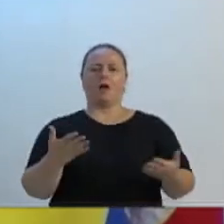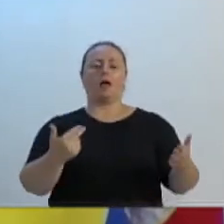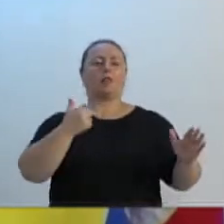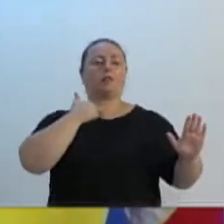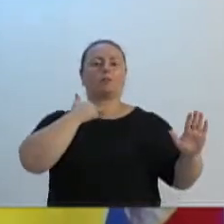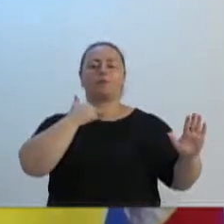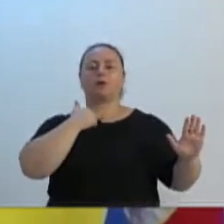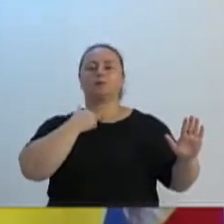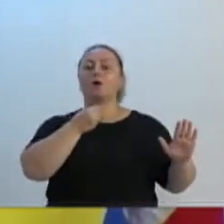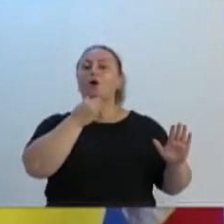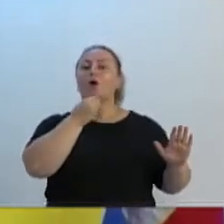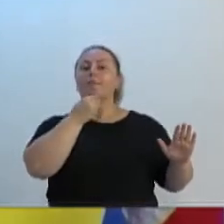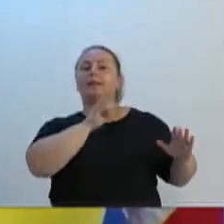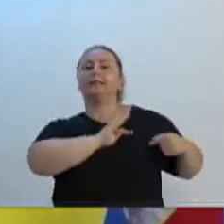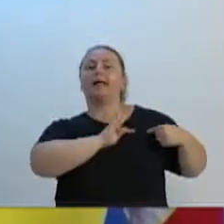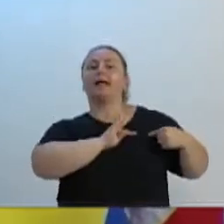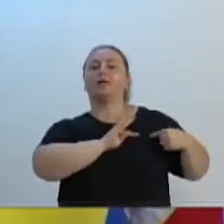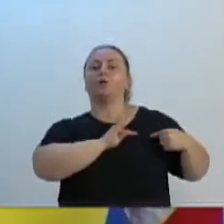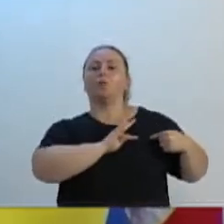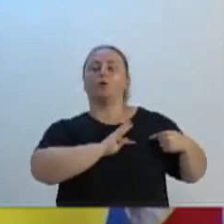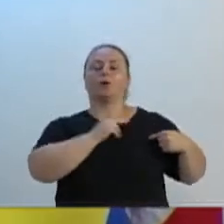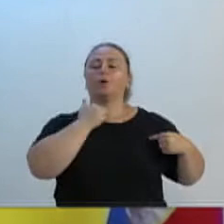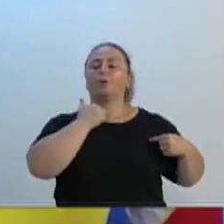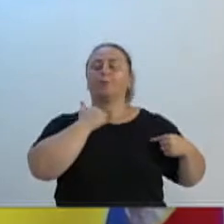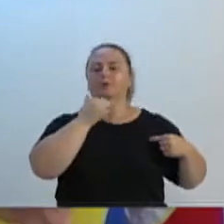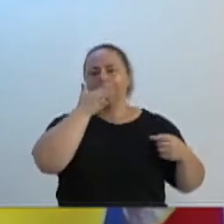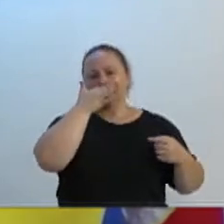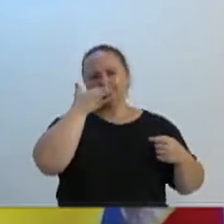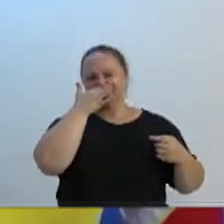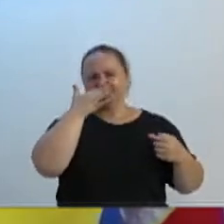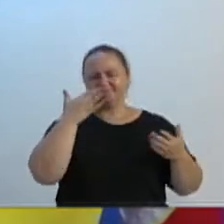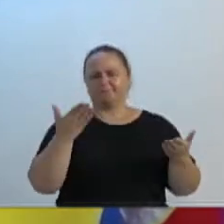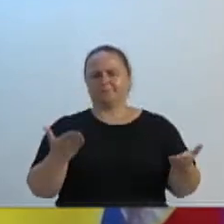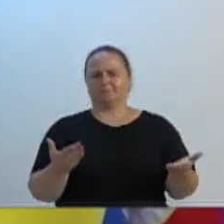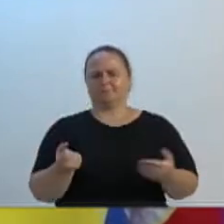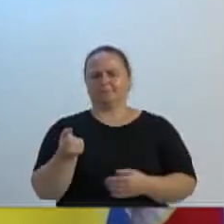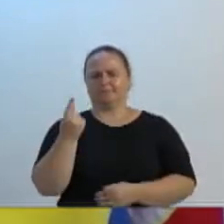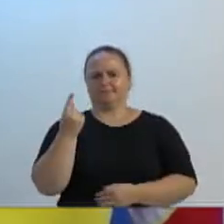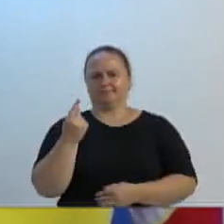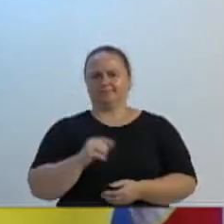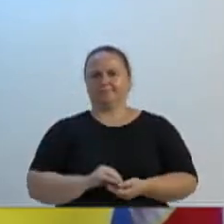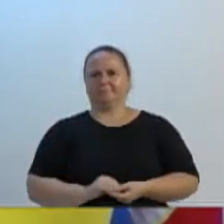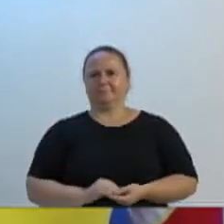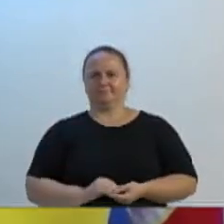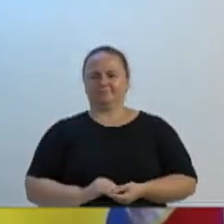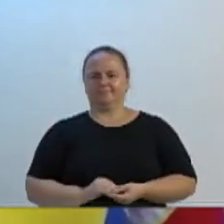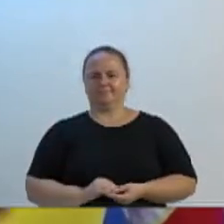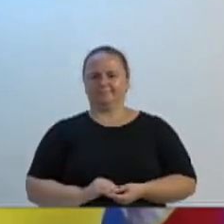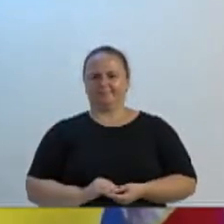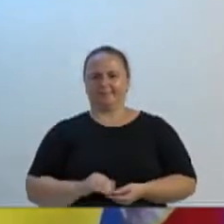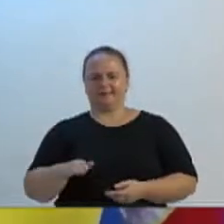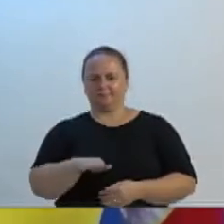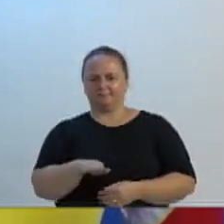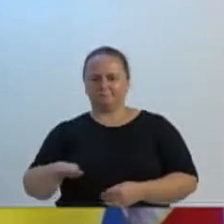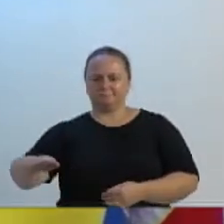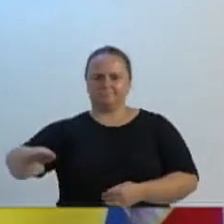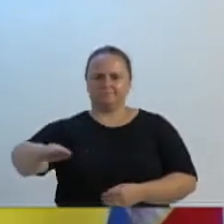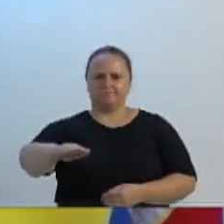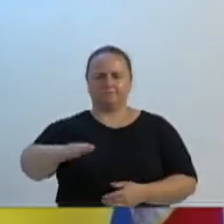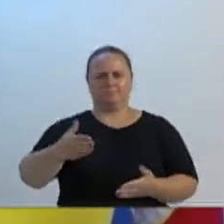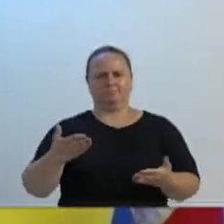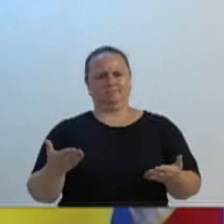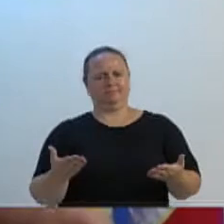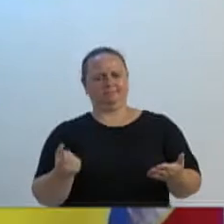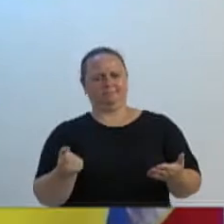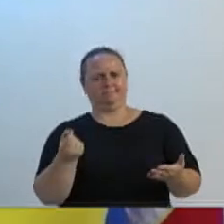lombada física porque pó não vai dar tempo de fazer a freada brusca há mais ou